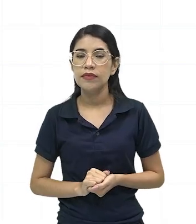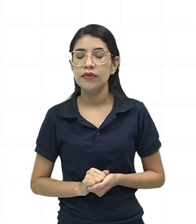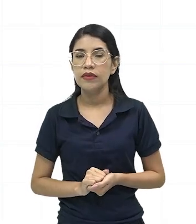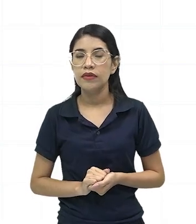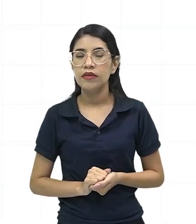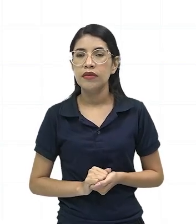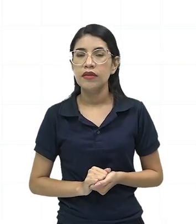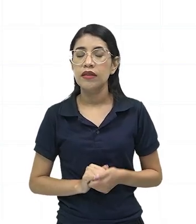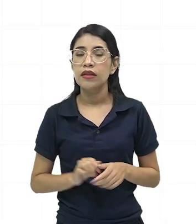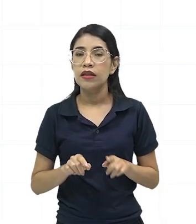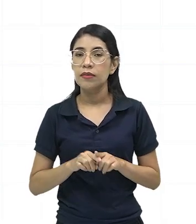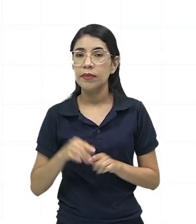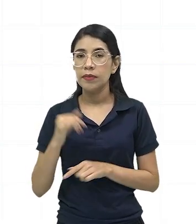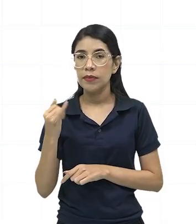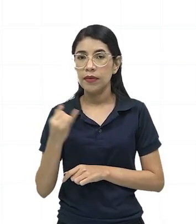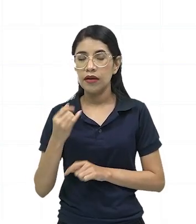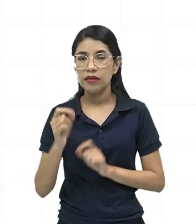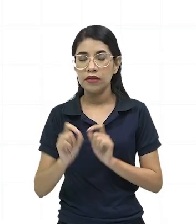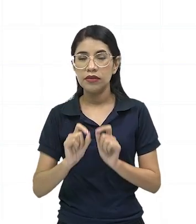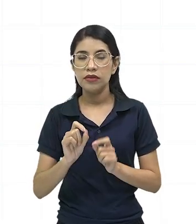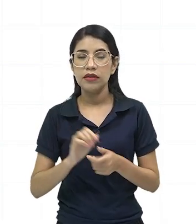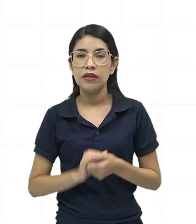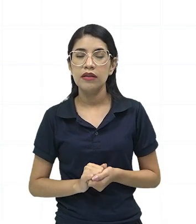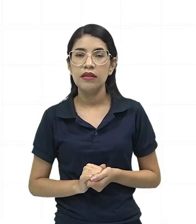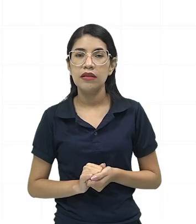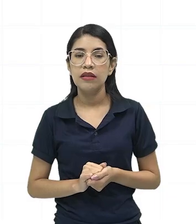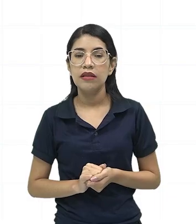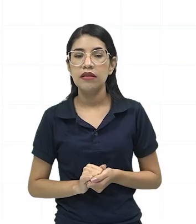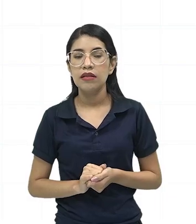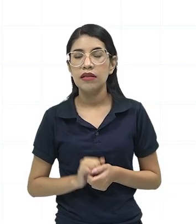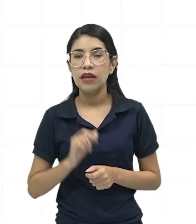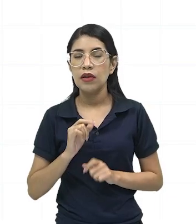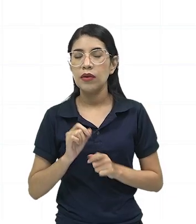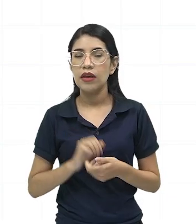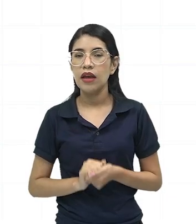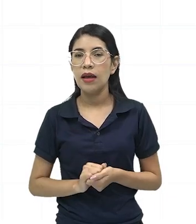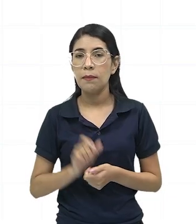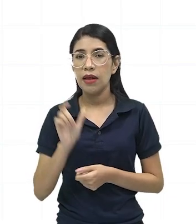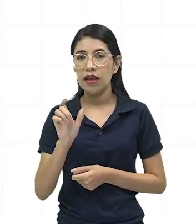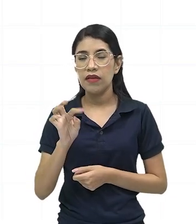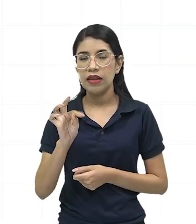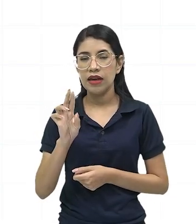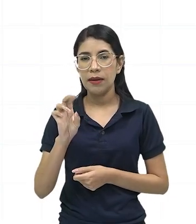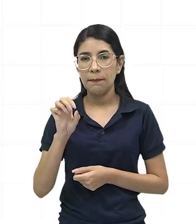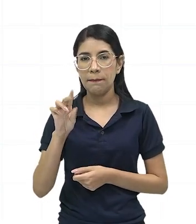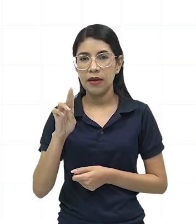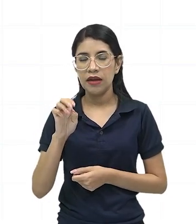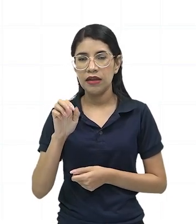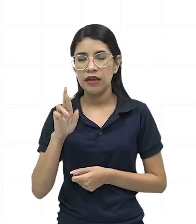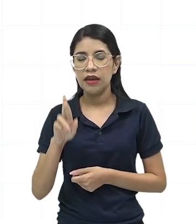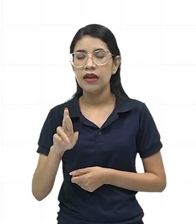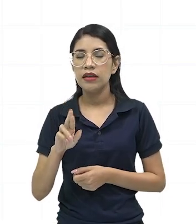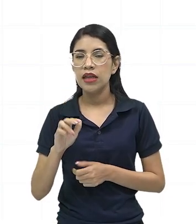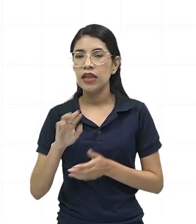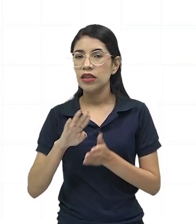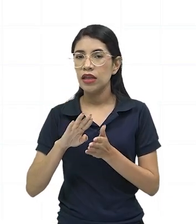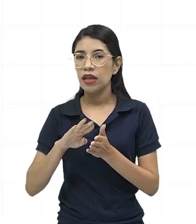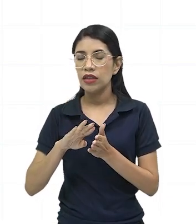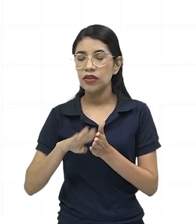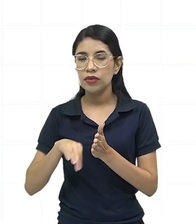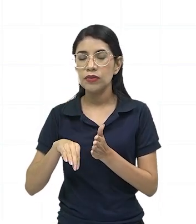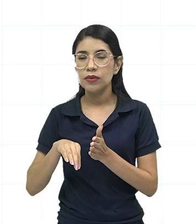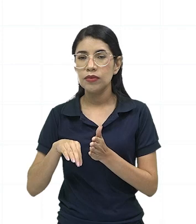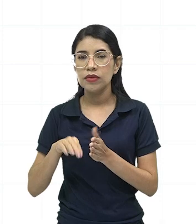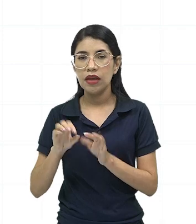E é importante, né? Nós temos aí uma elipse. O trabalha desaparece na segunda oração, mas ele está implícito. Ele trabalha duro assim como seu